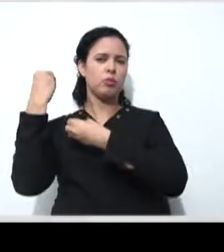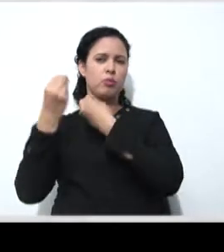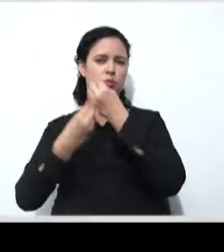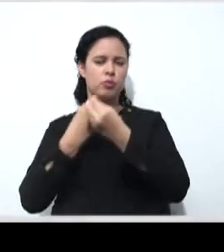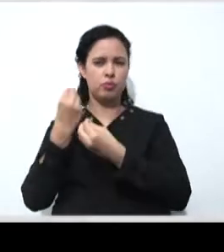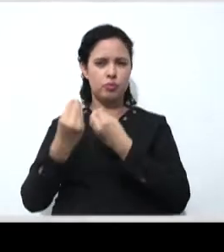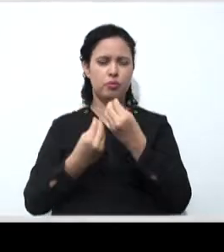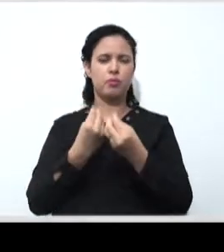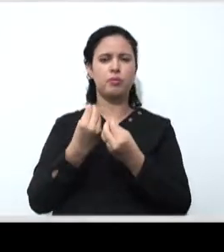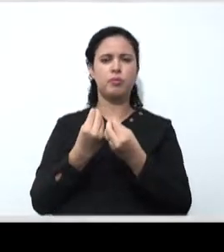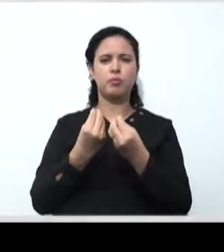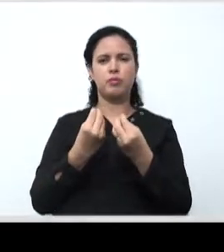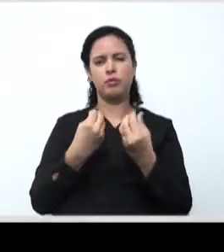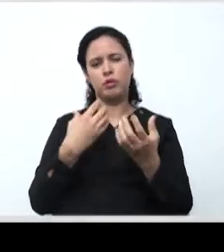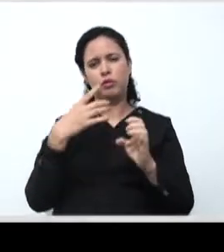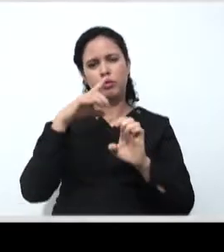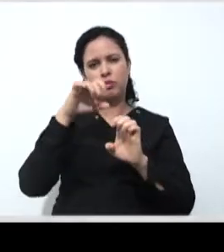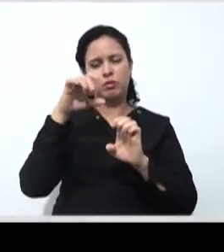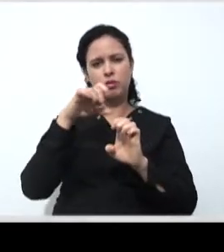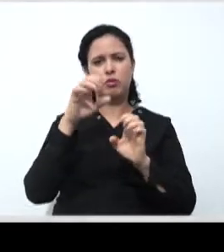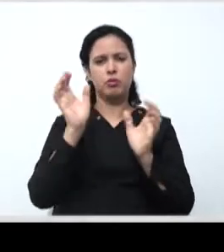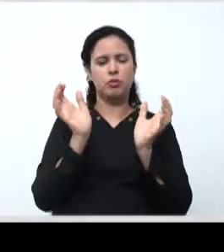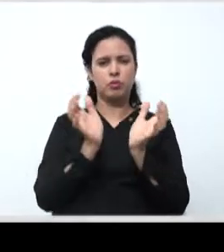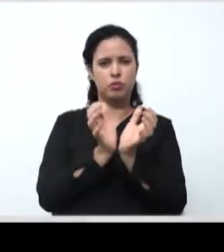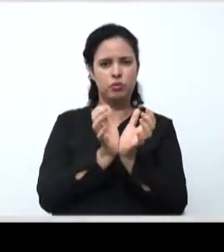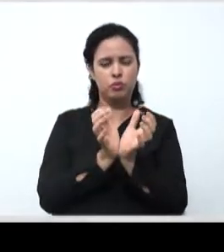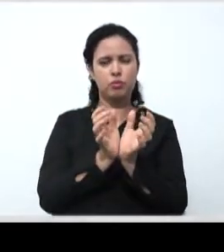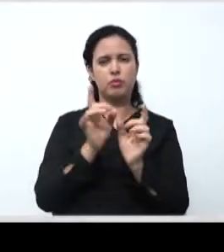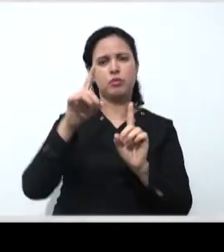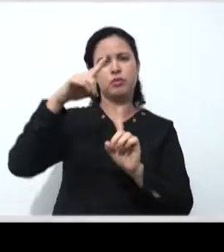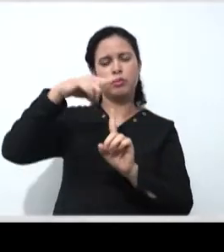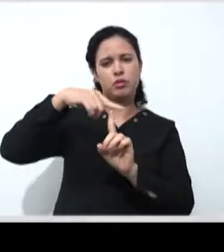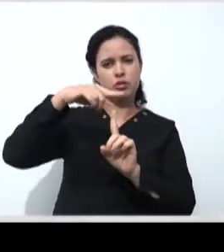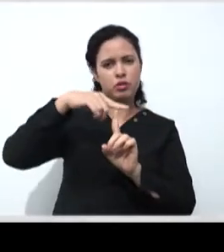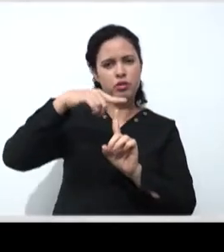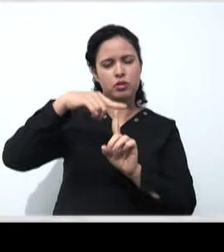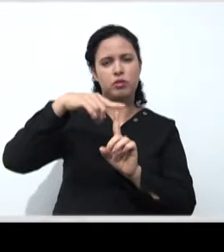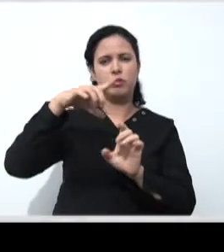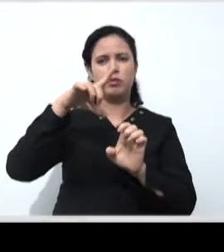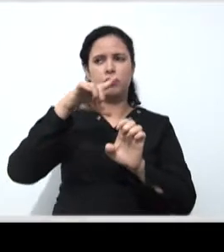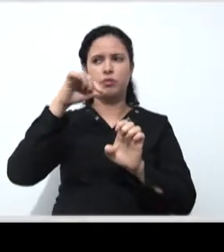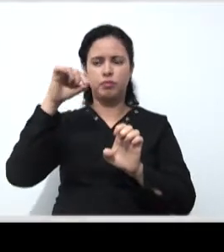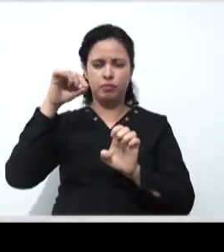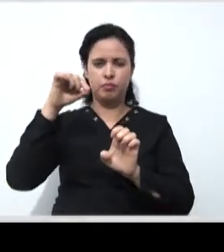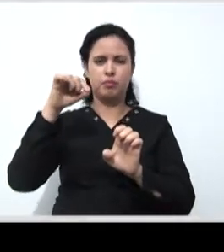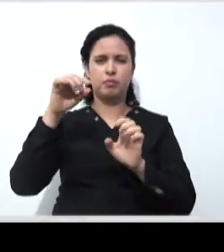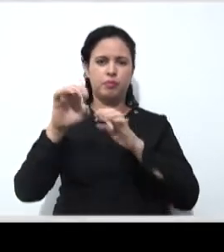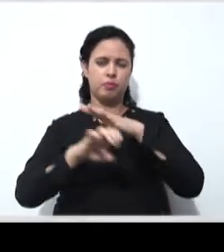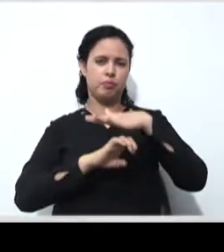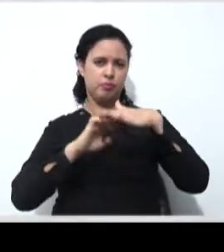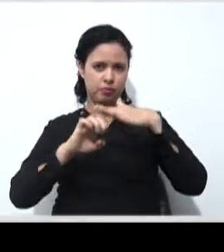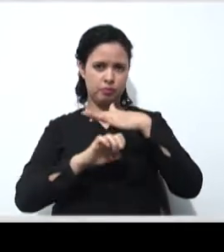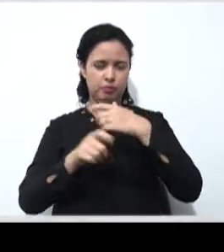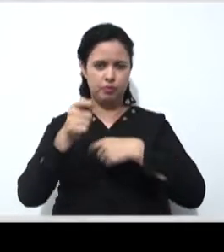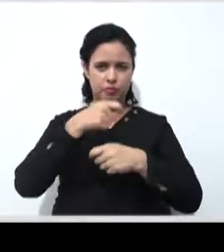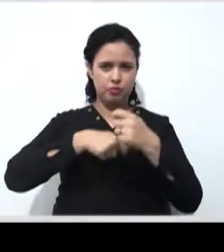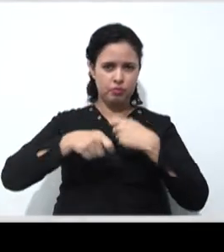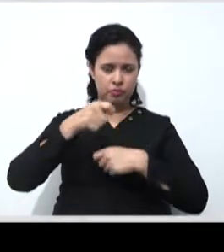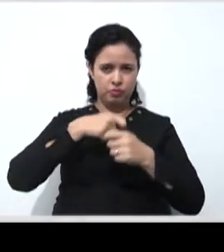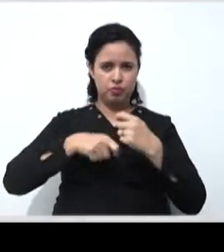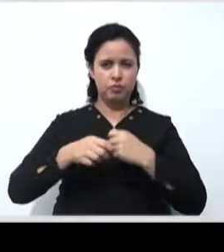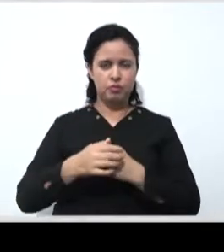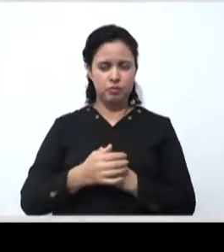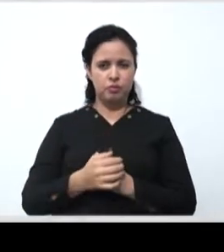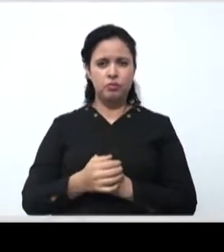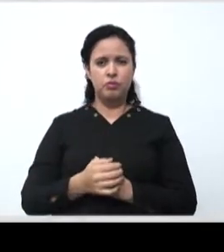o empreendedorismo coletivo e o tipo aí de empreendedores de empresa e de negócio. Então,